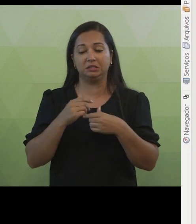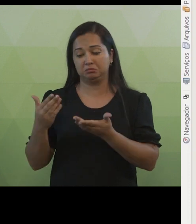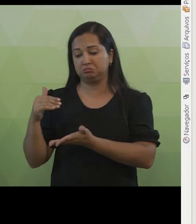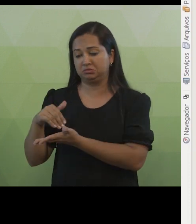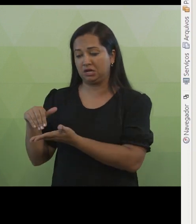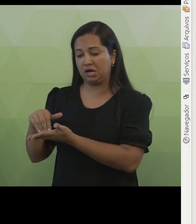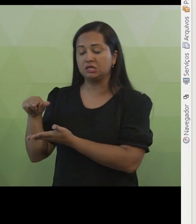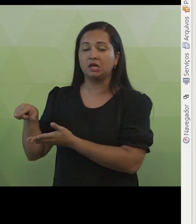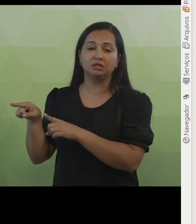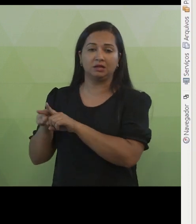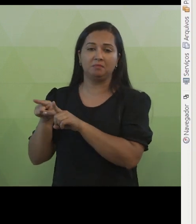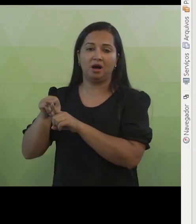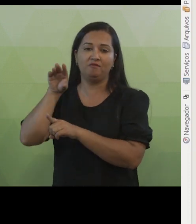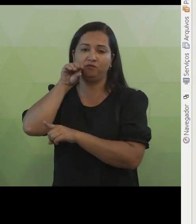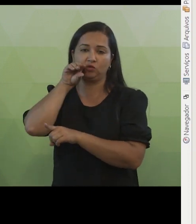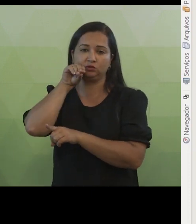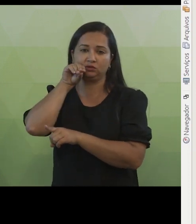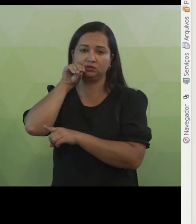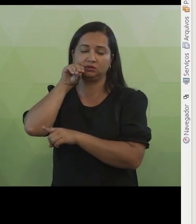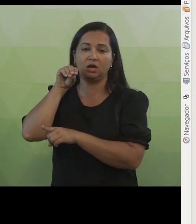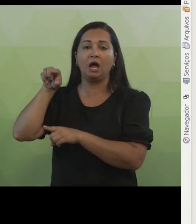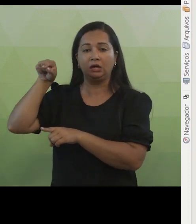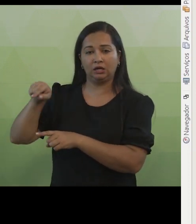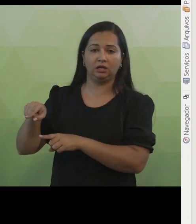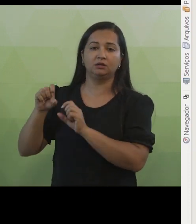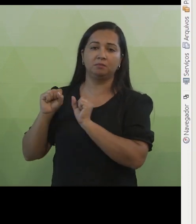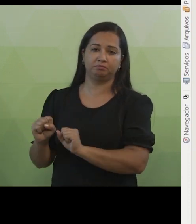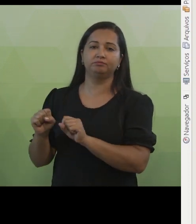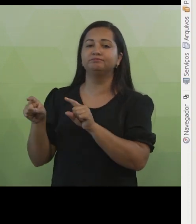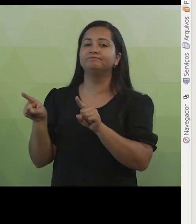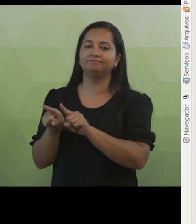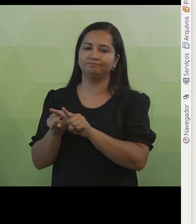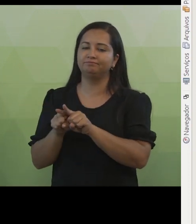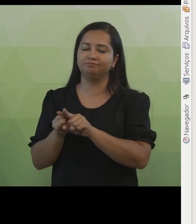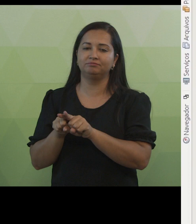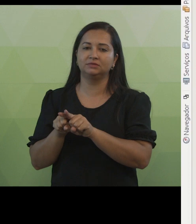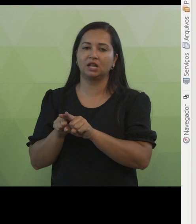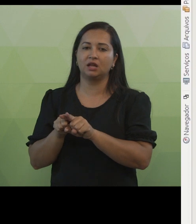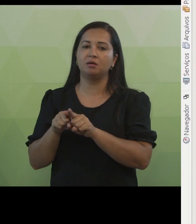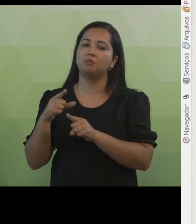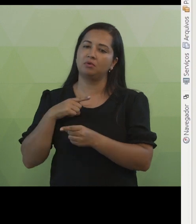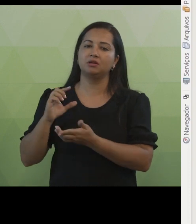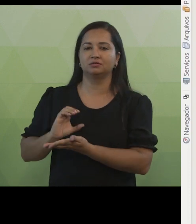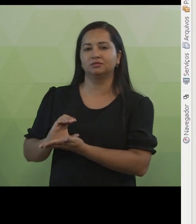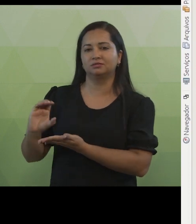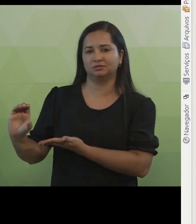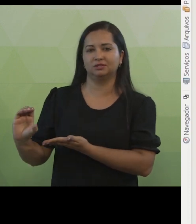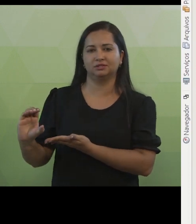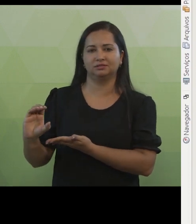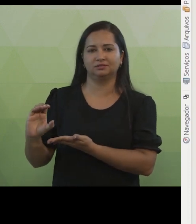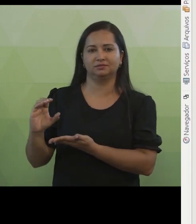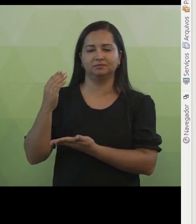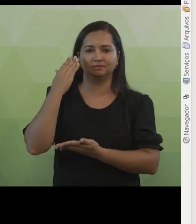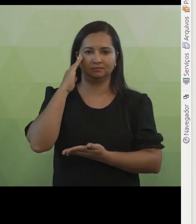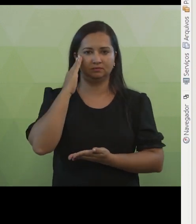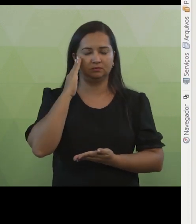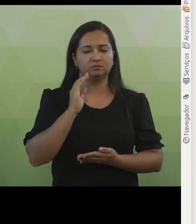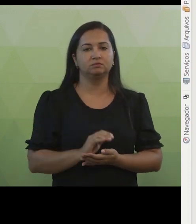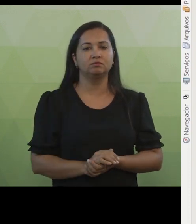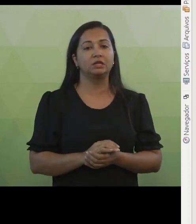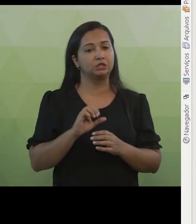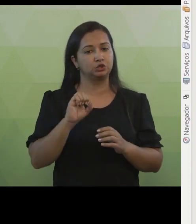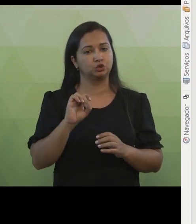funcionário, ele está adequado para receber esse objeto do tipo secretário. Somente seria necessário